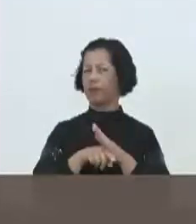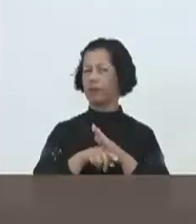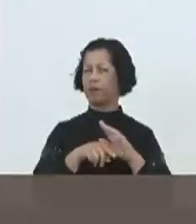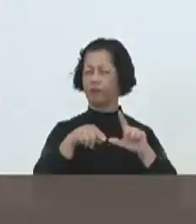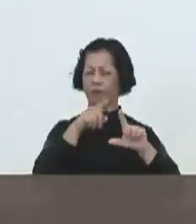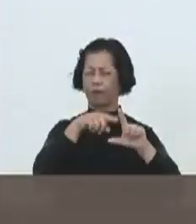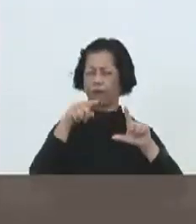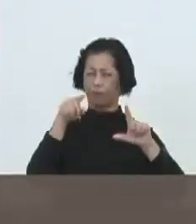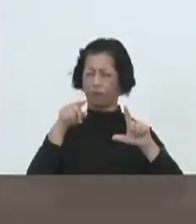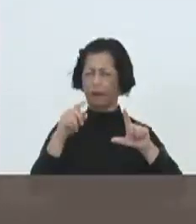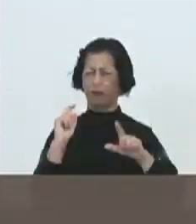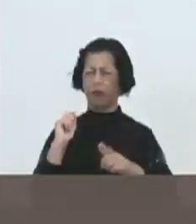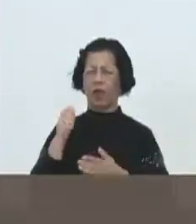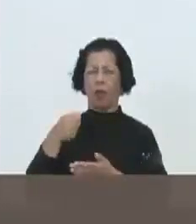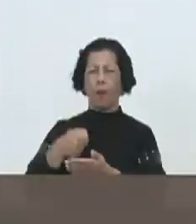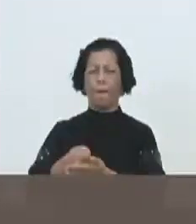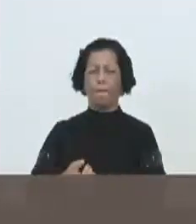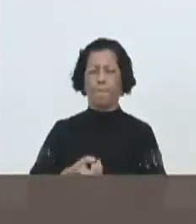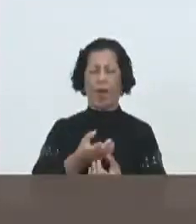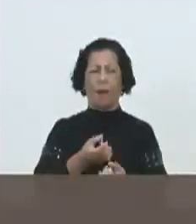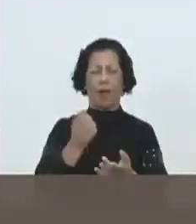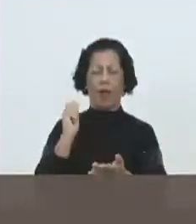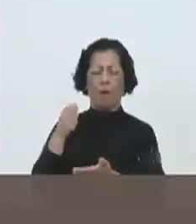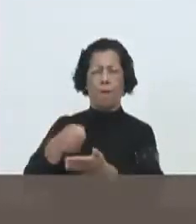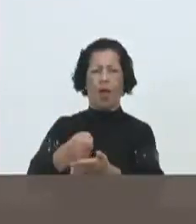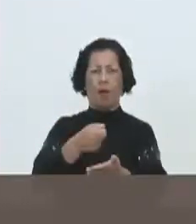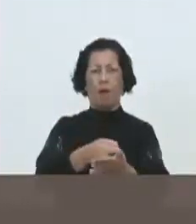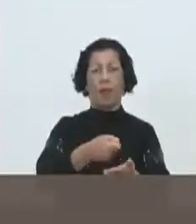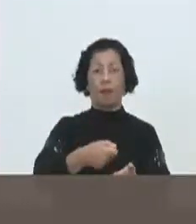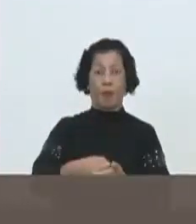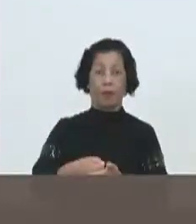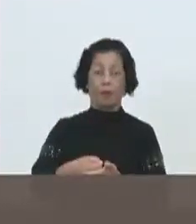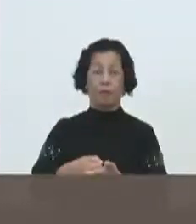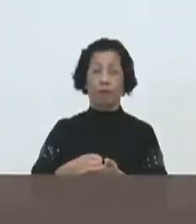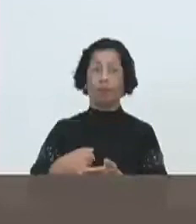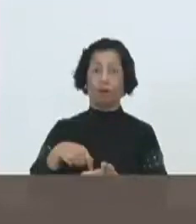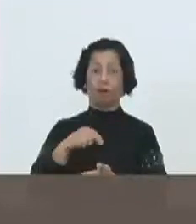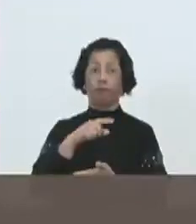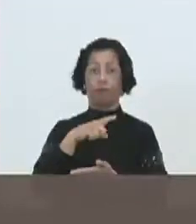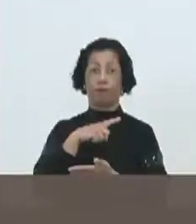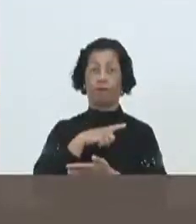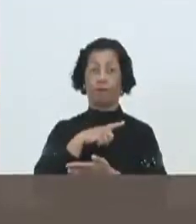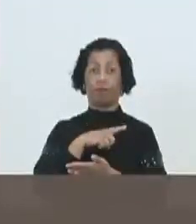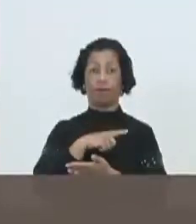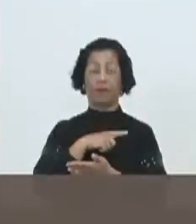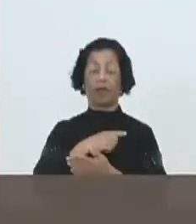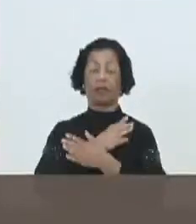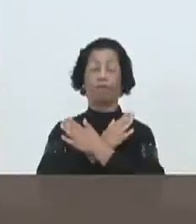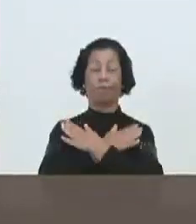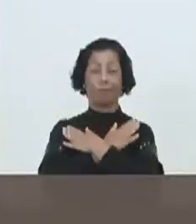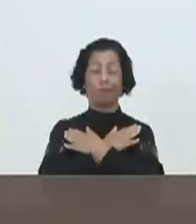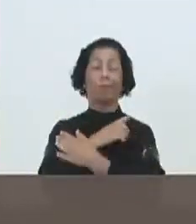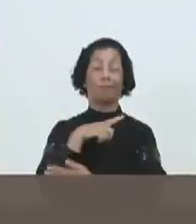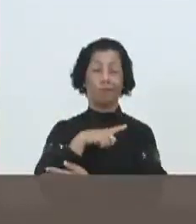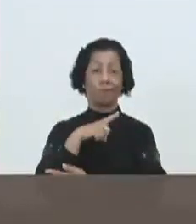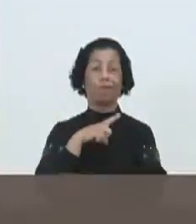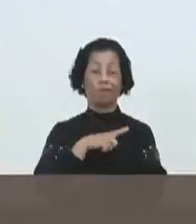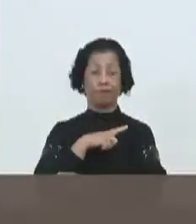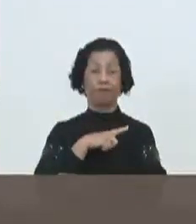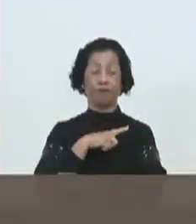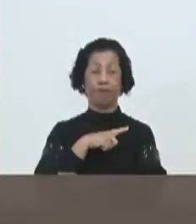gastos vê nós estamos vivendo uma realidade de desemprego nós estamos